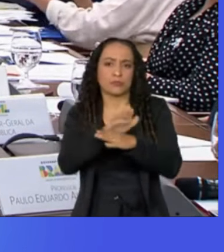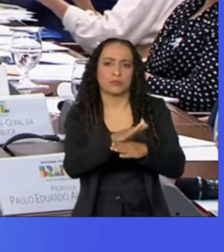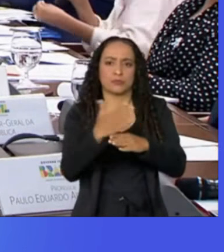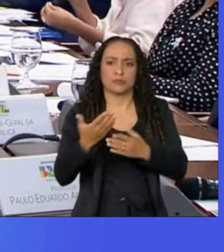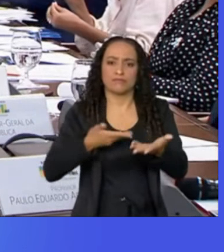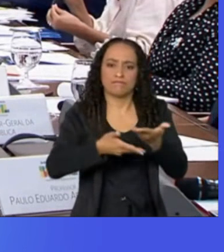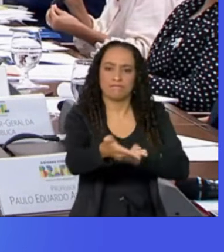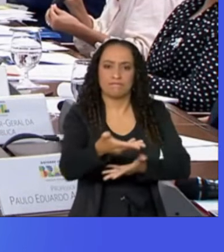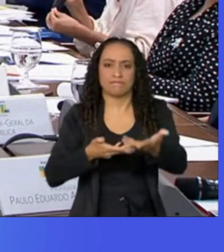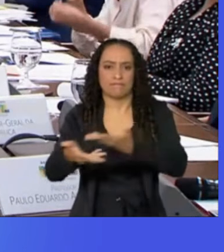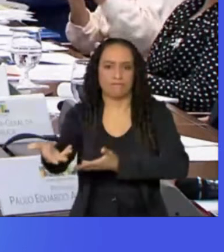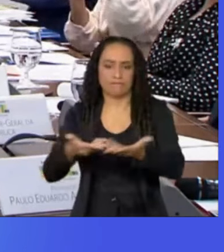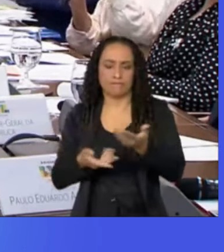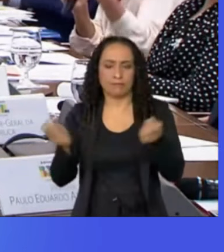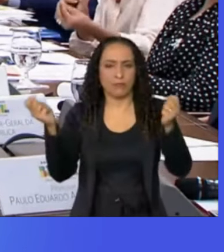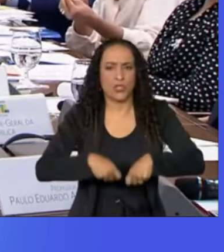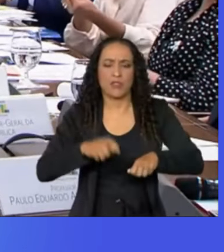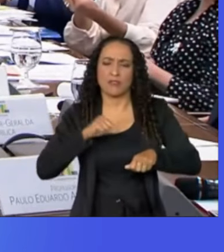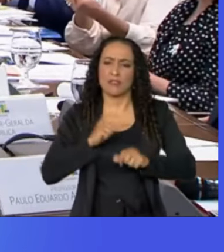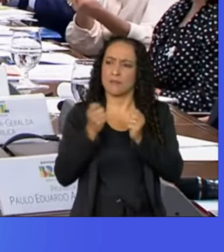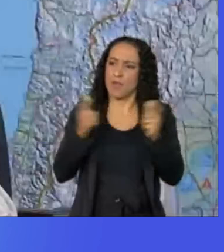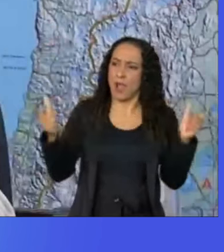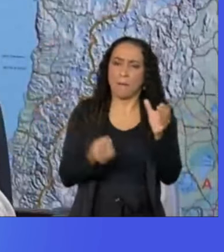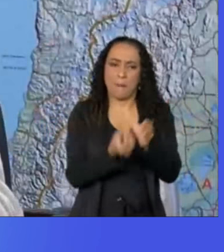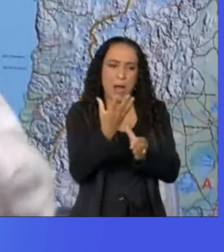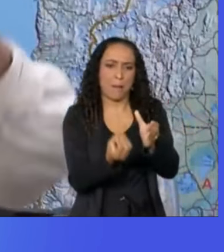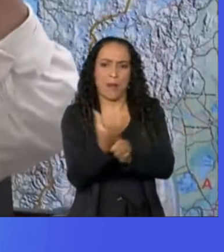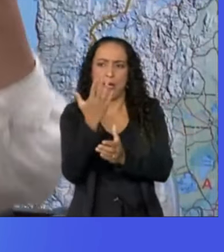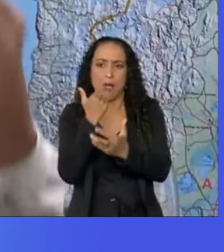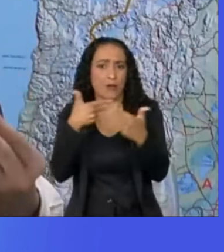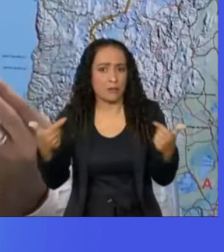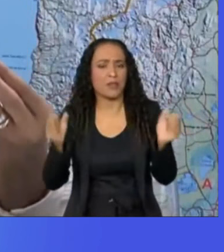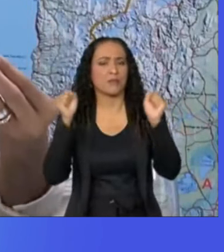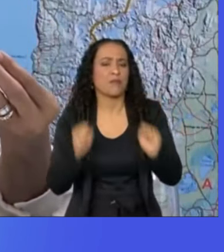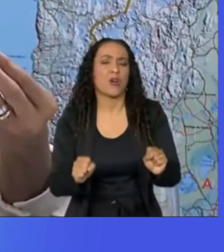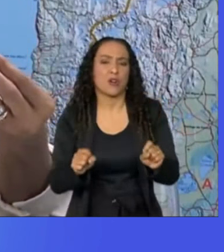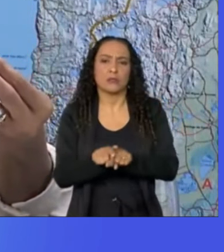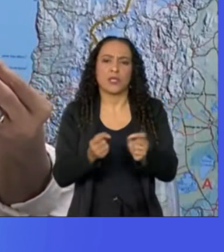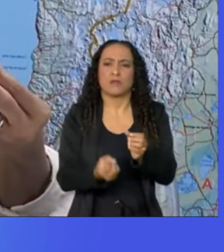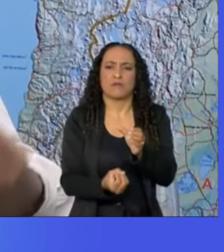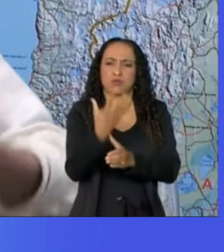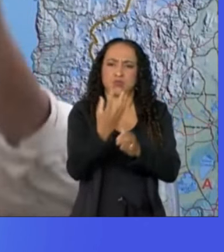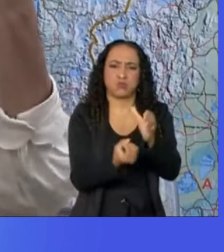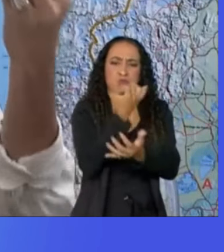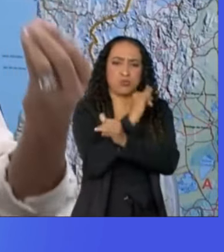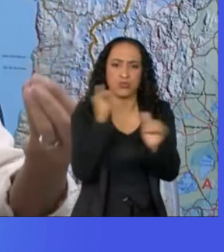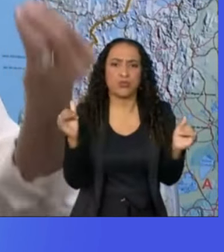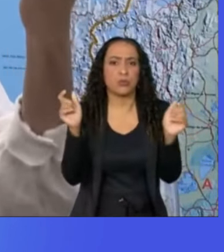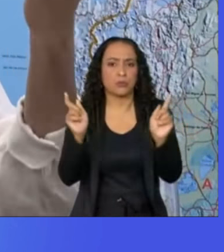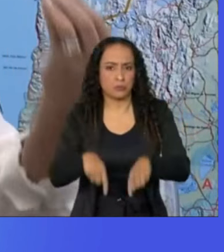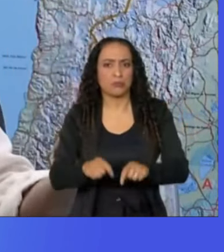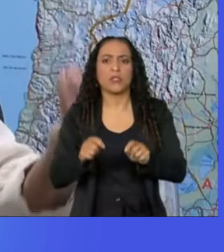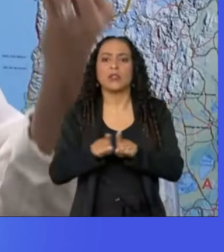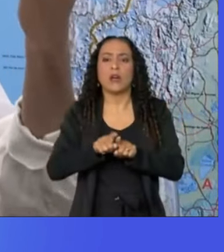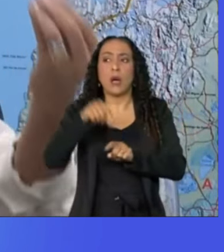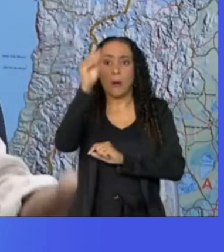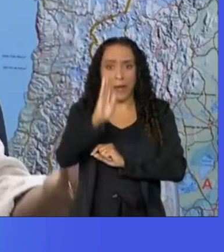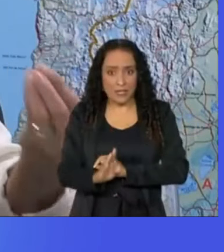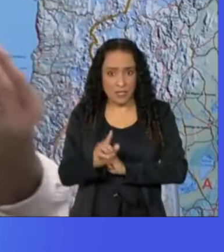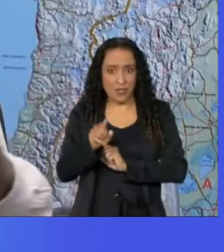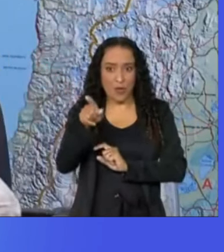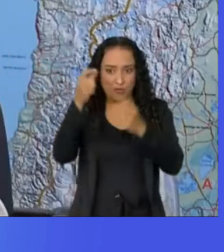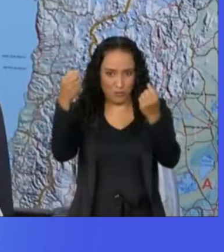distributivas Nós podemos ser grandes produtores de alimento grandes produtores de energia o Brasil como o senhor disse no